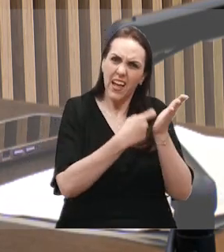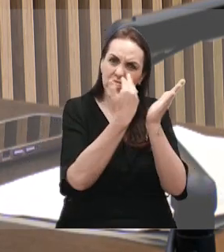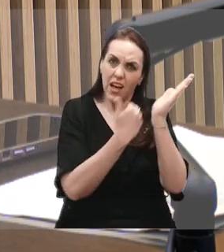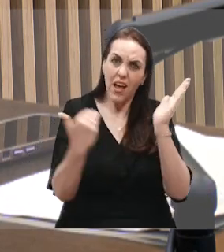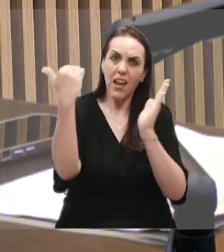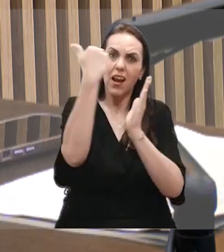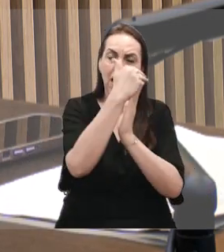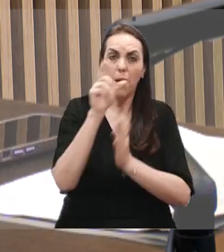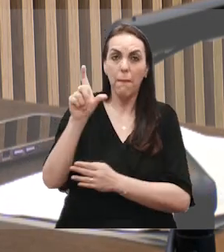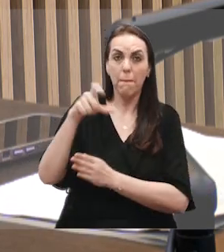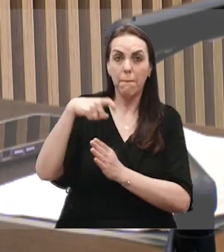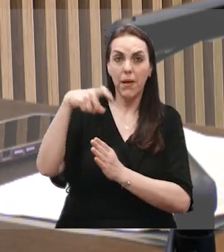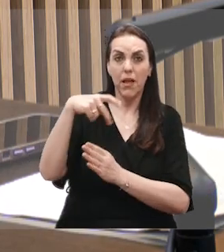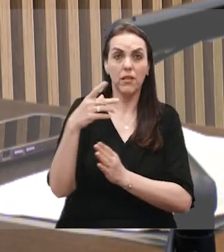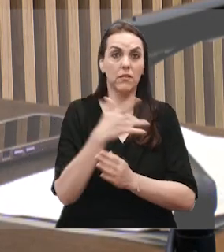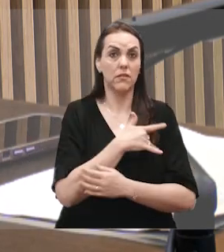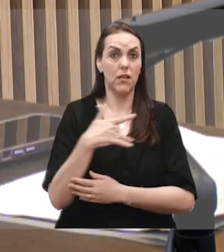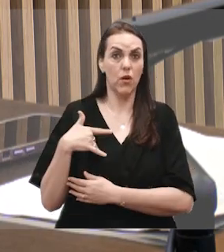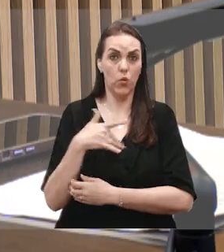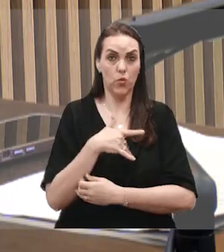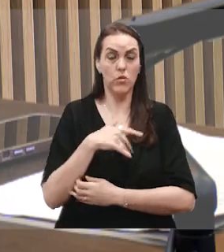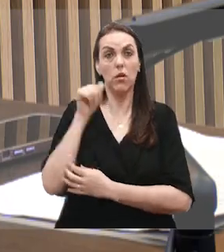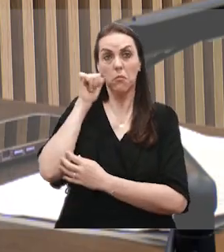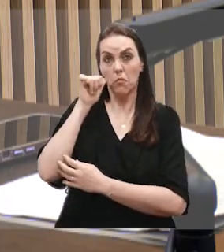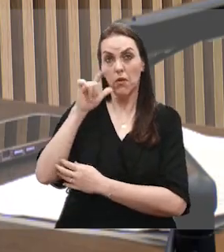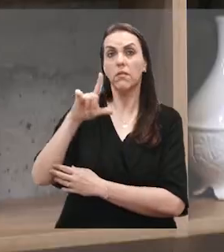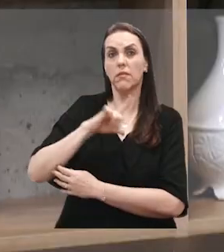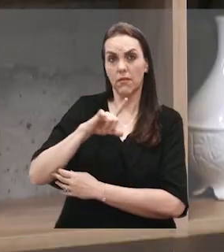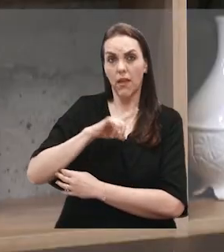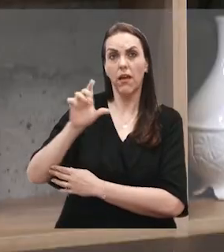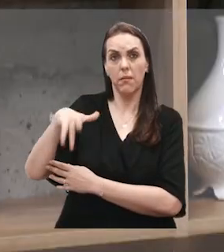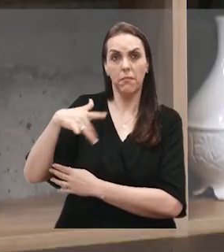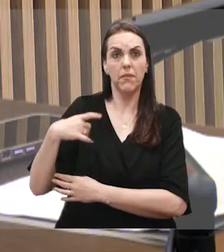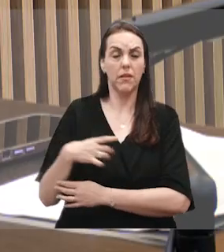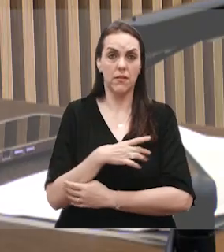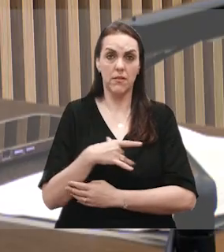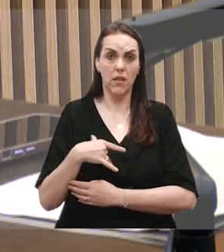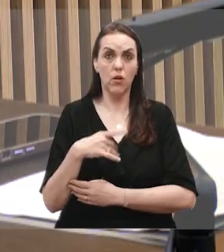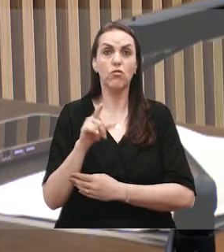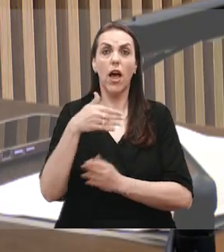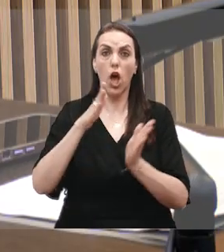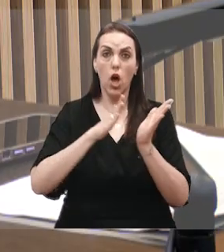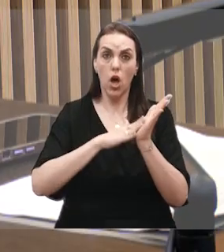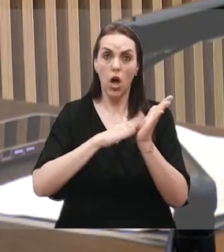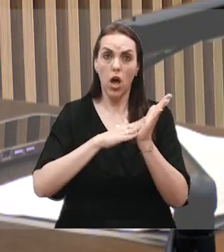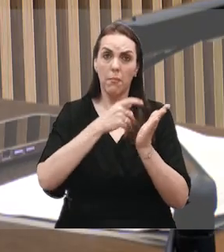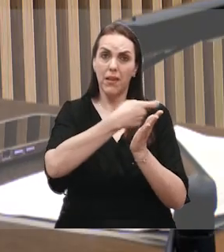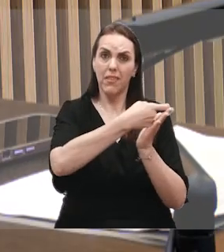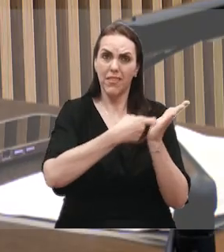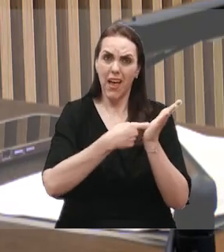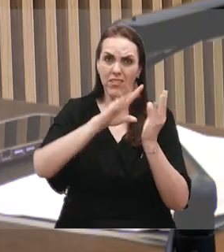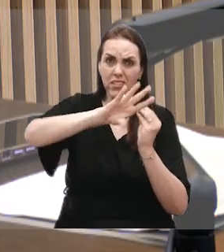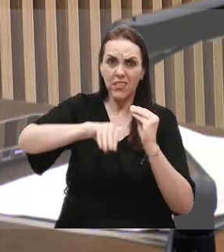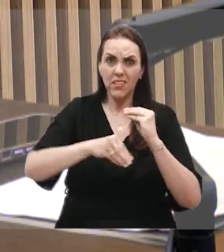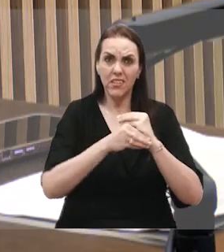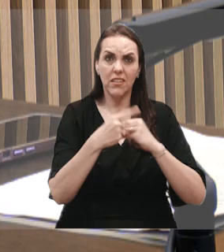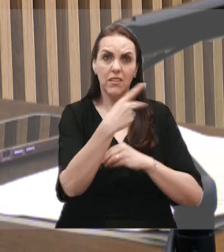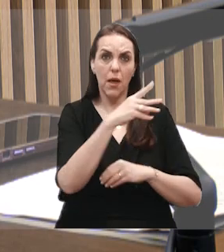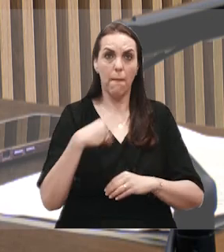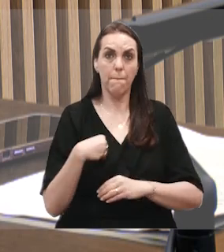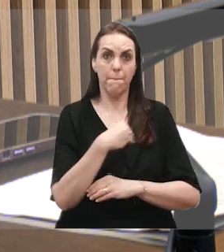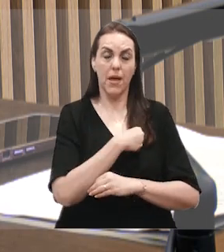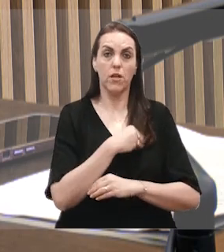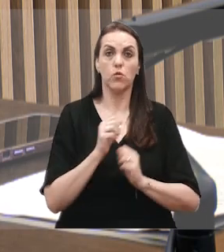mulher pode ter o plano de saúde ali e ela é cobrada, né, uma taxa adicional para aquele médico